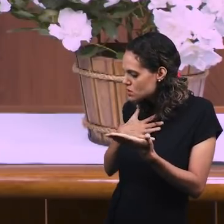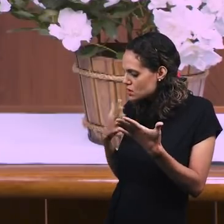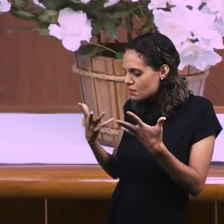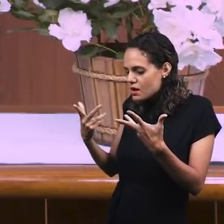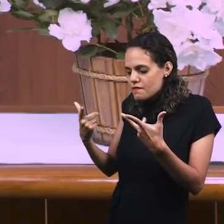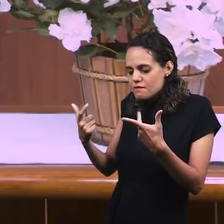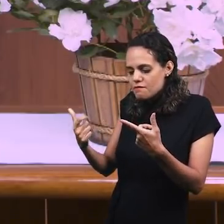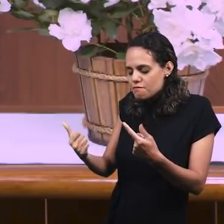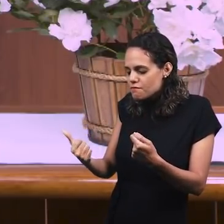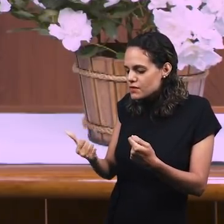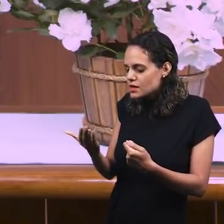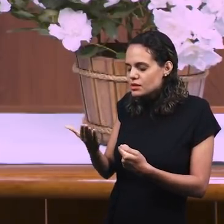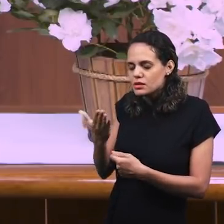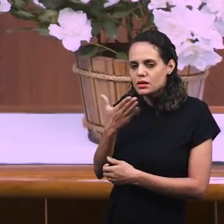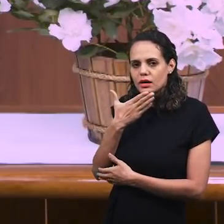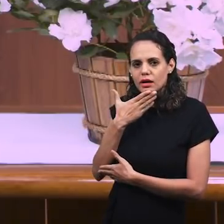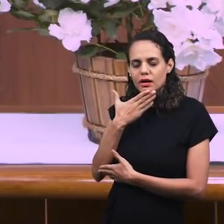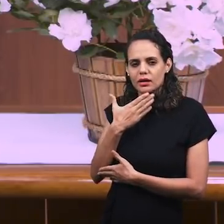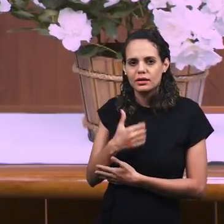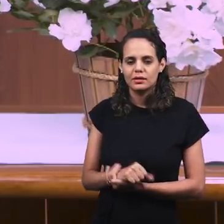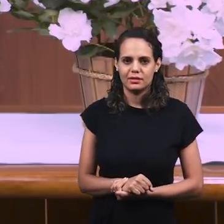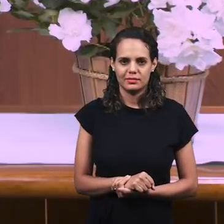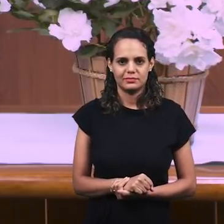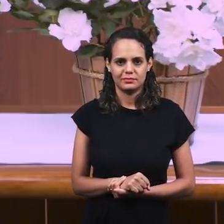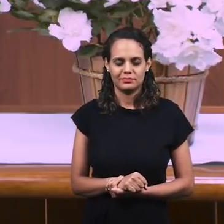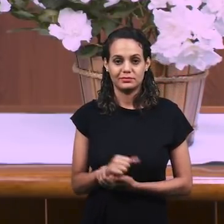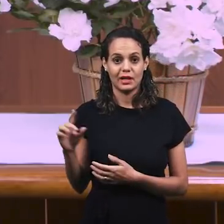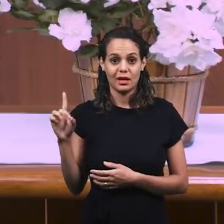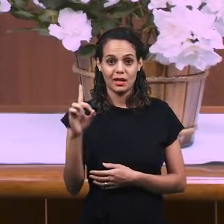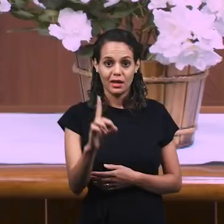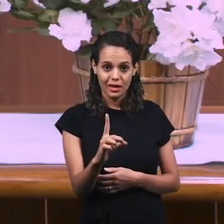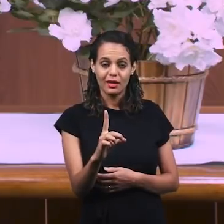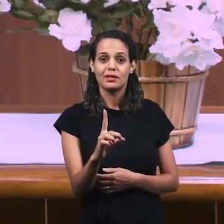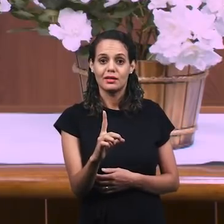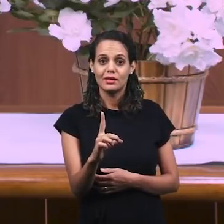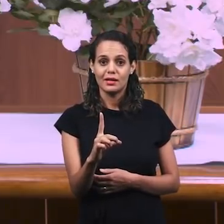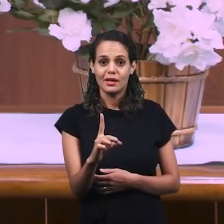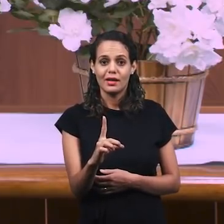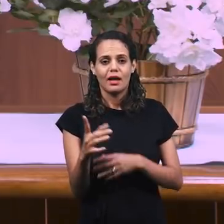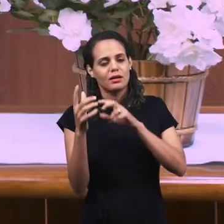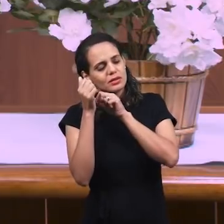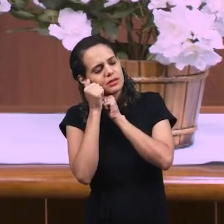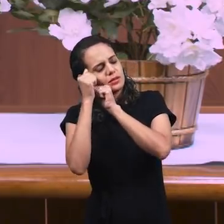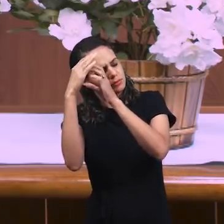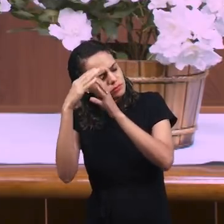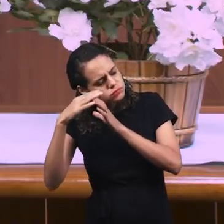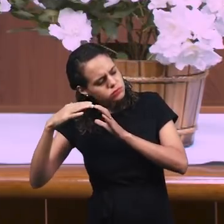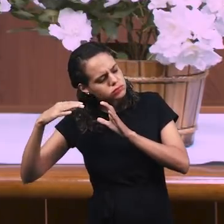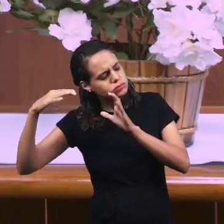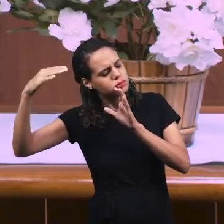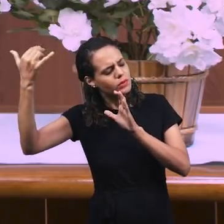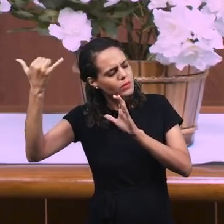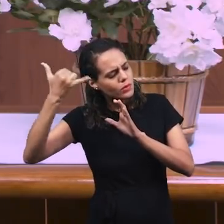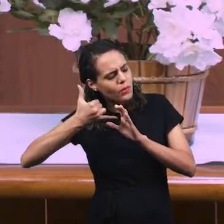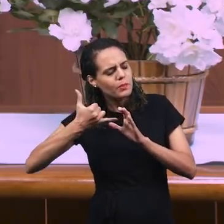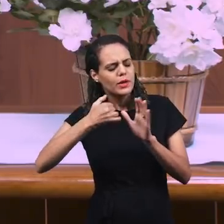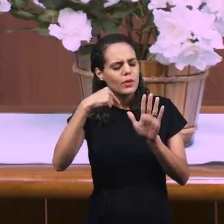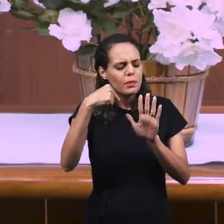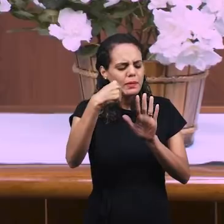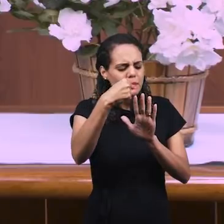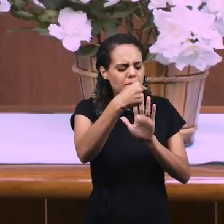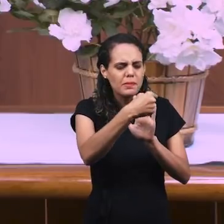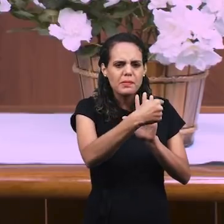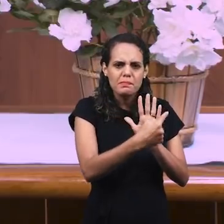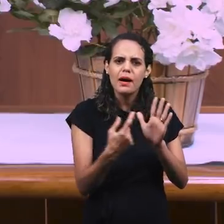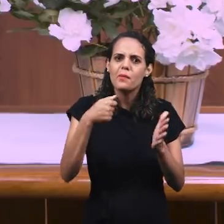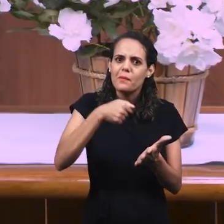Quando ele ouve essa experiência do jovem, onde o anjo apareceu, não, o Senhor me deu um sonho, eu cheguei na igreja, teve uma profecia, cumpriu assim, em detalhes,